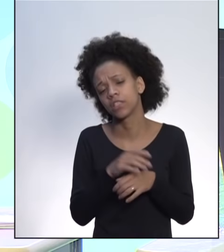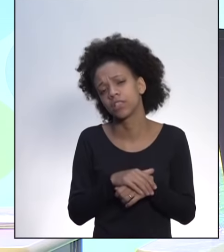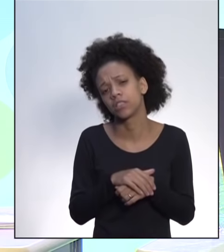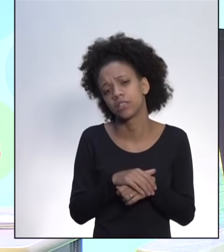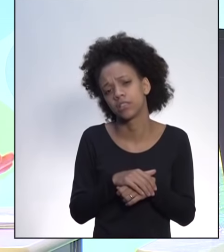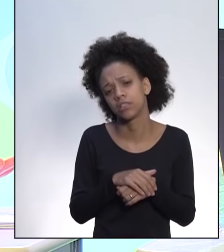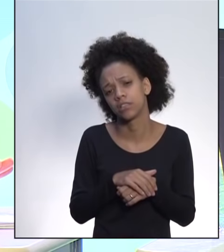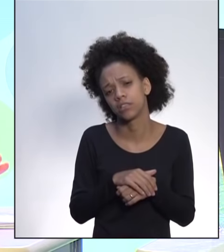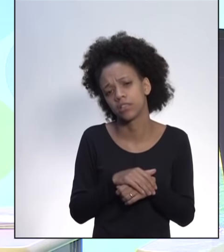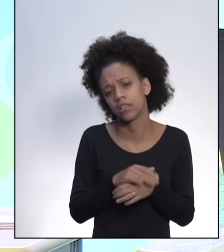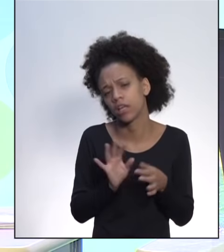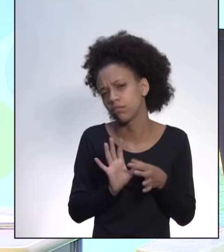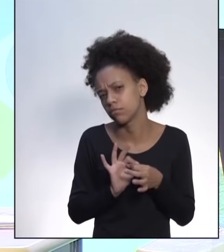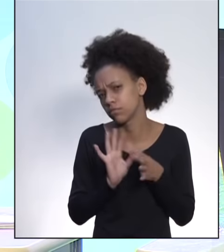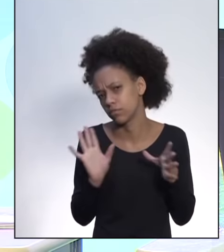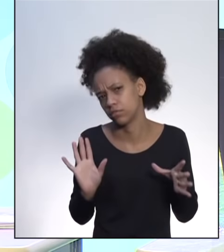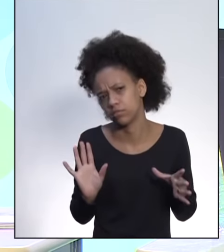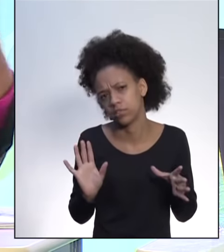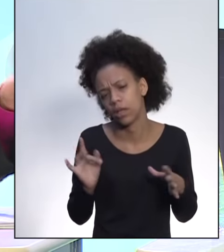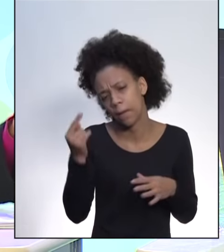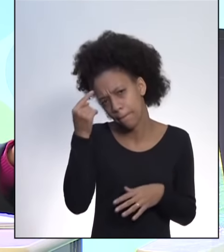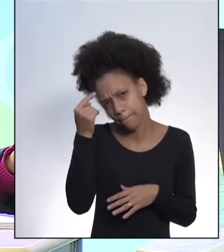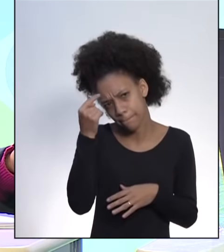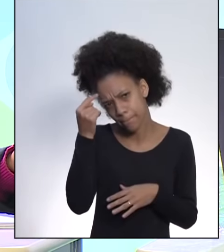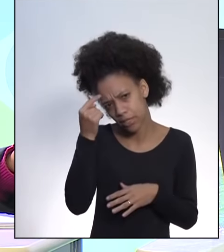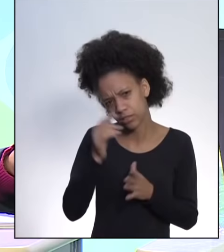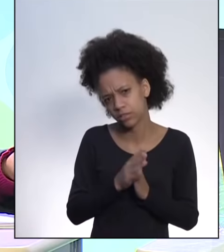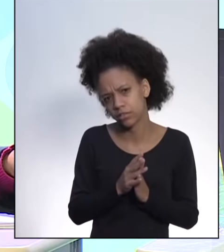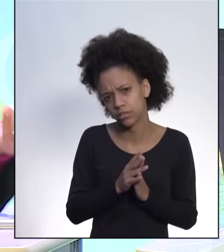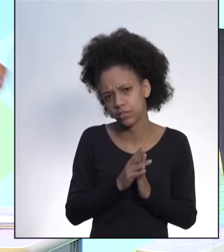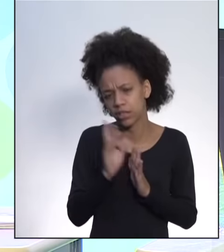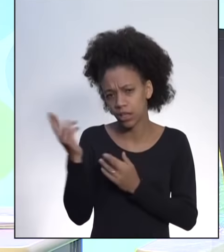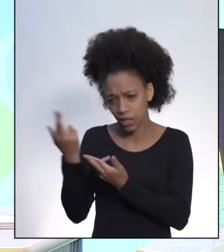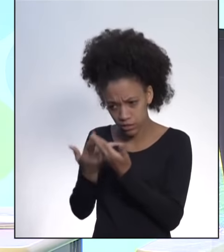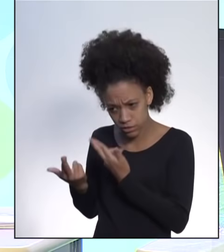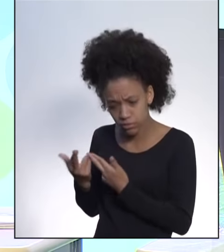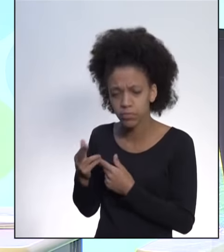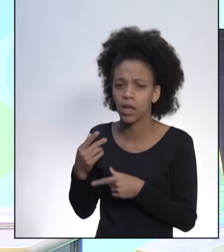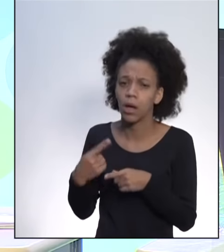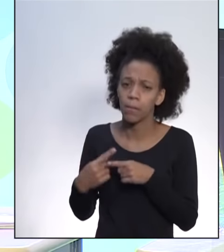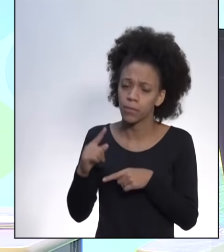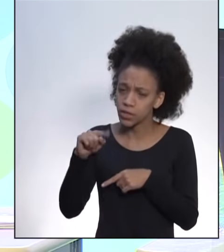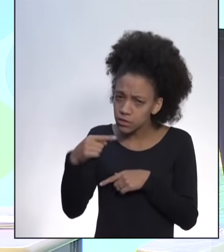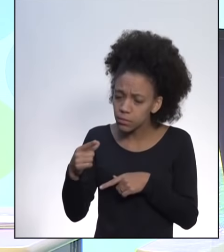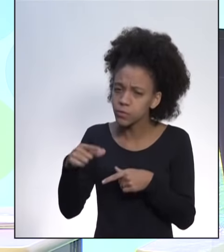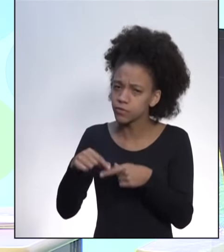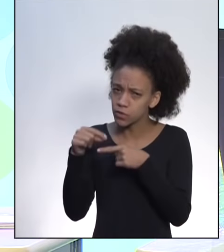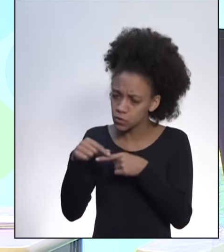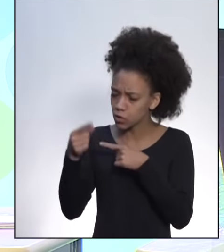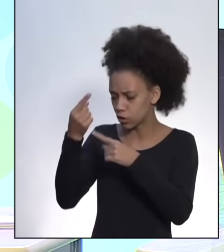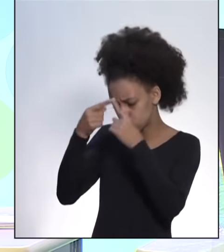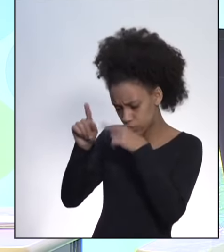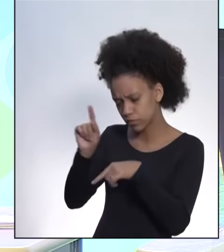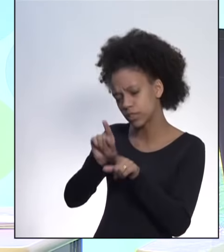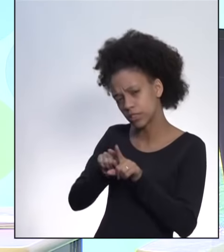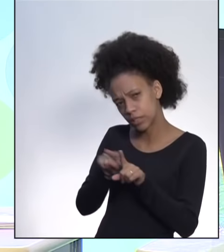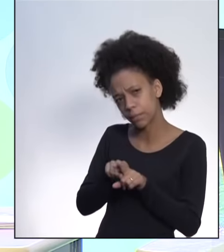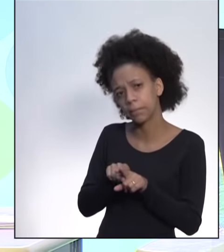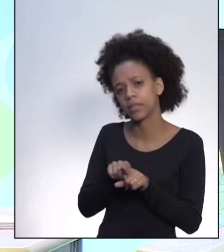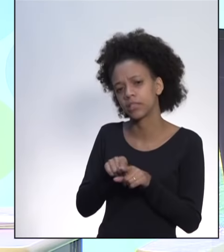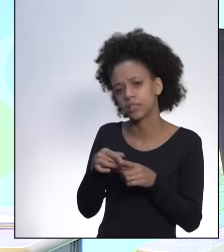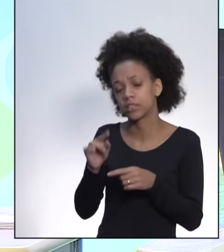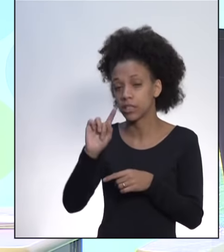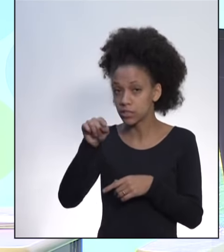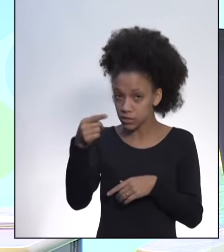vocês de qualquer forma pensa em colocar as respostas porque a gente vai coletar as dúvidas de vocês e a gente